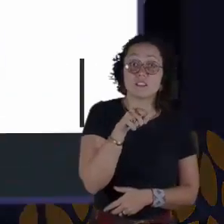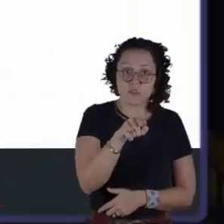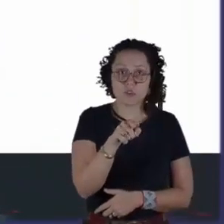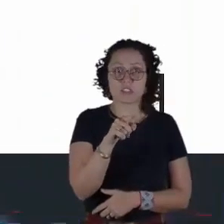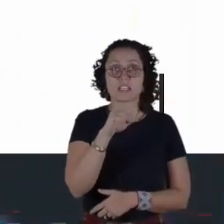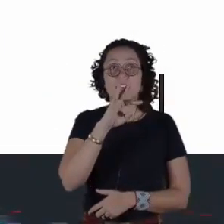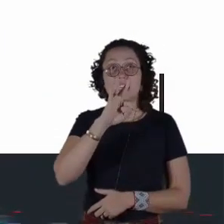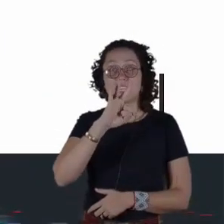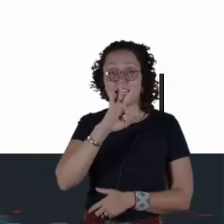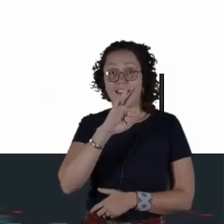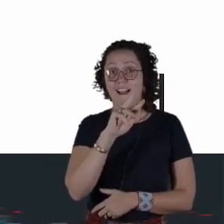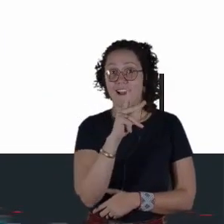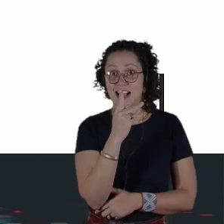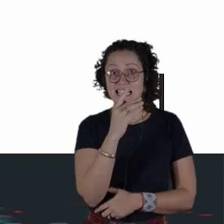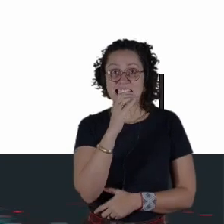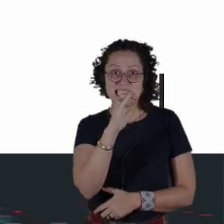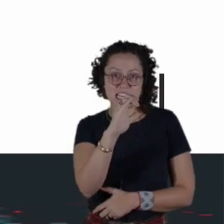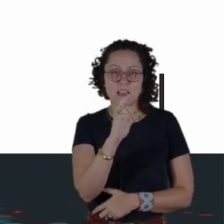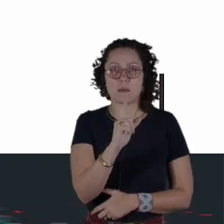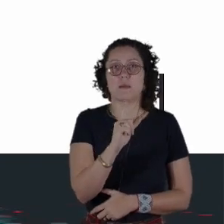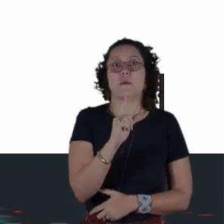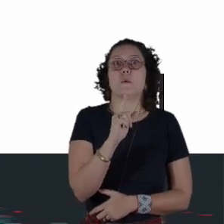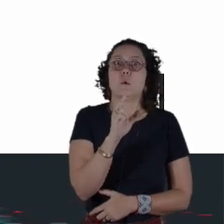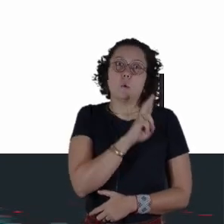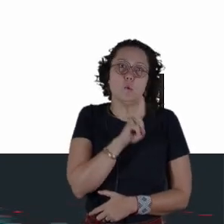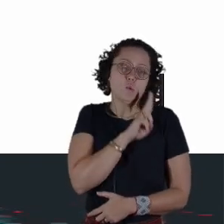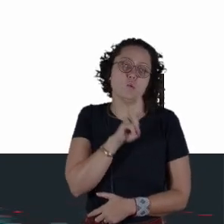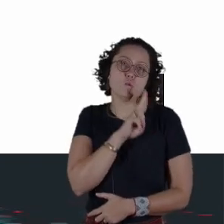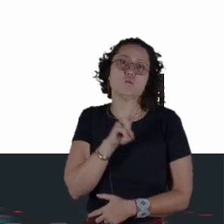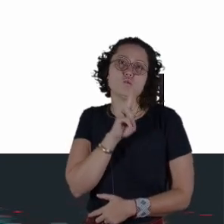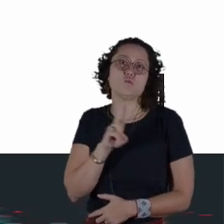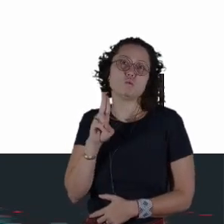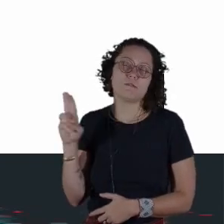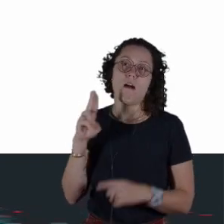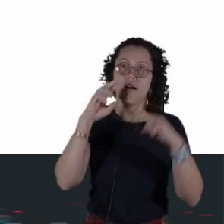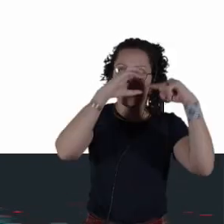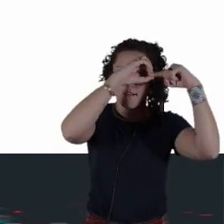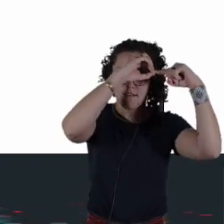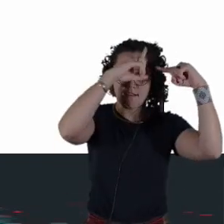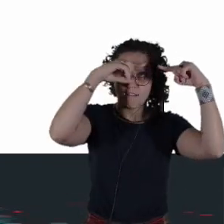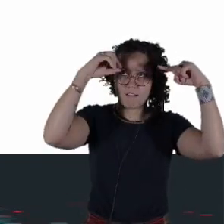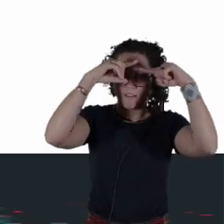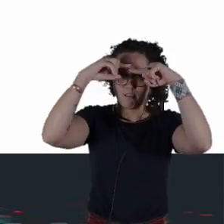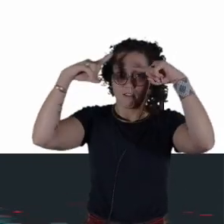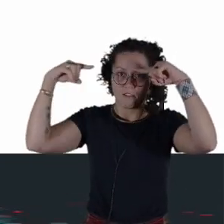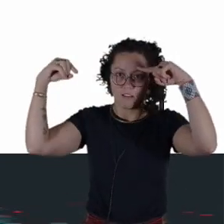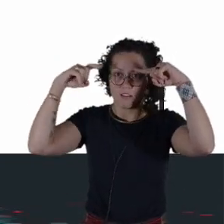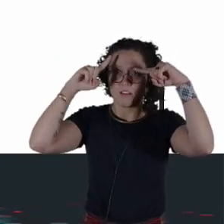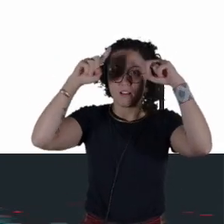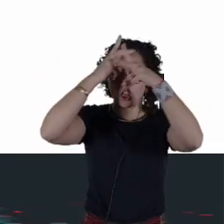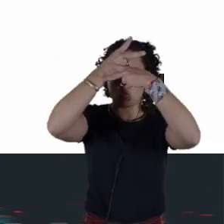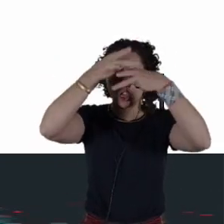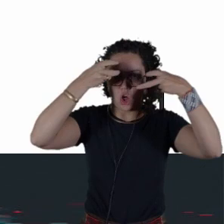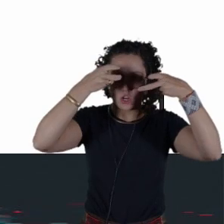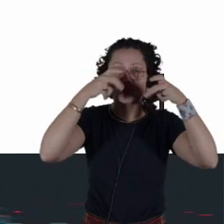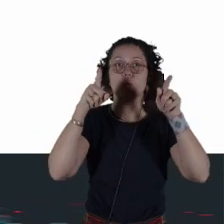é neurotóxico. Sim. E canabidiol também pode ser